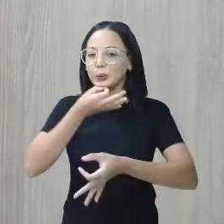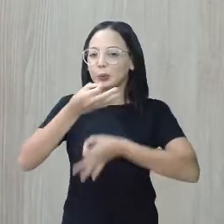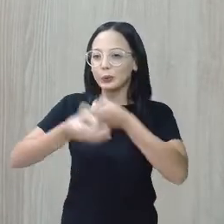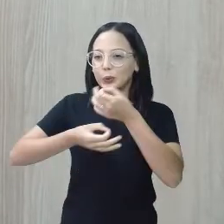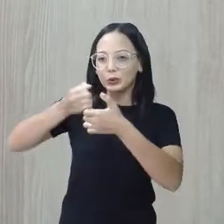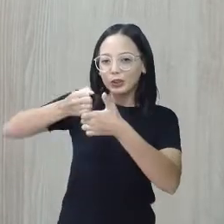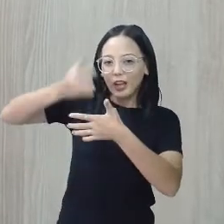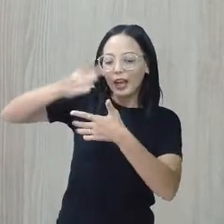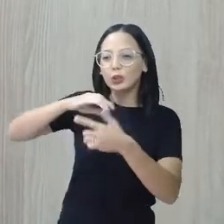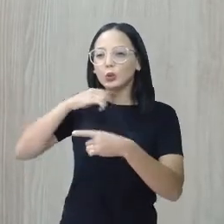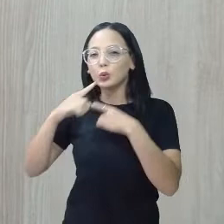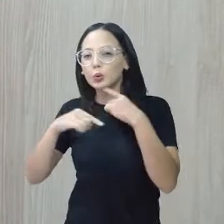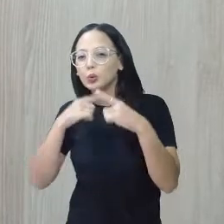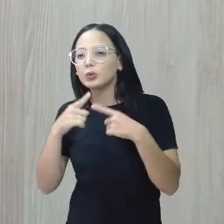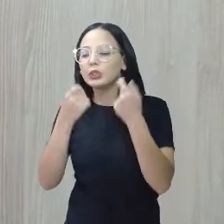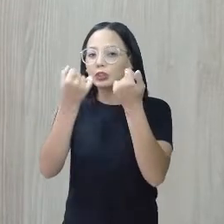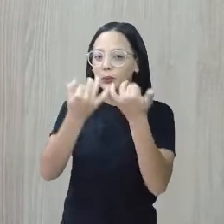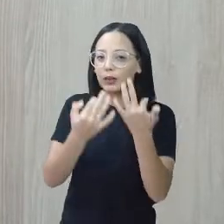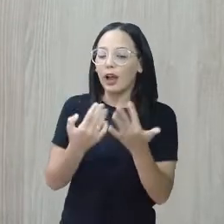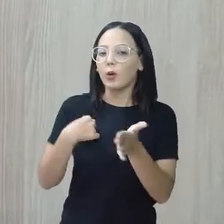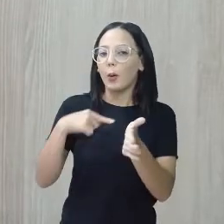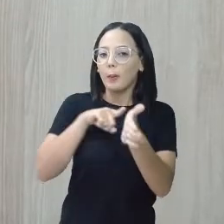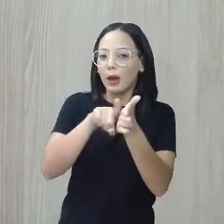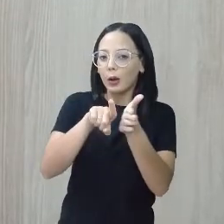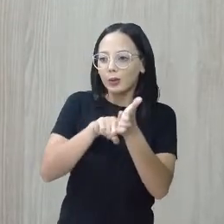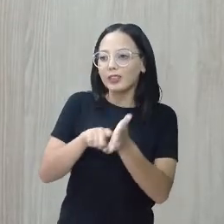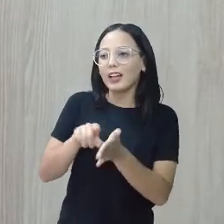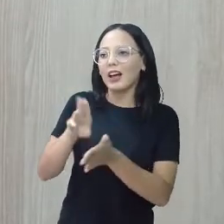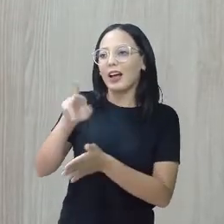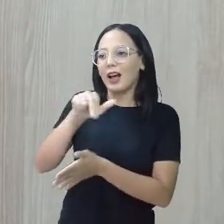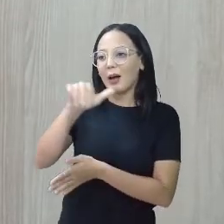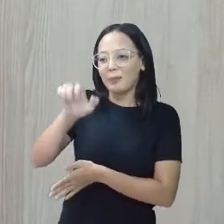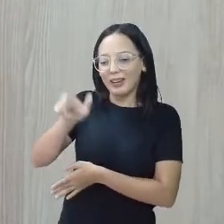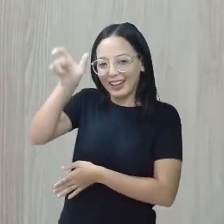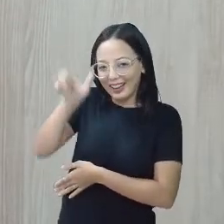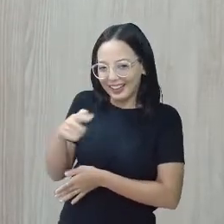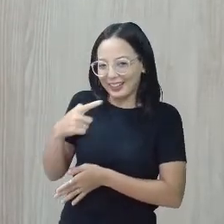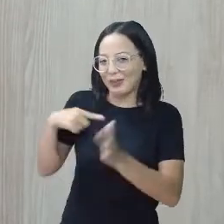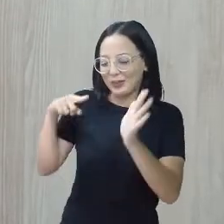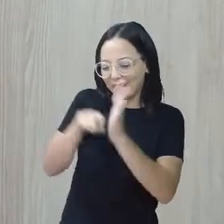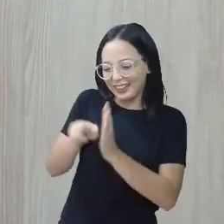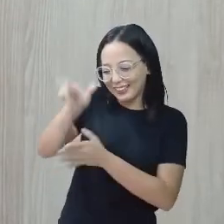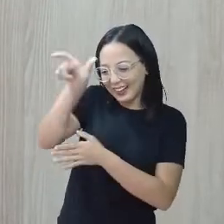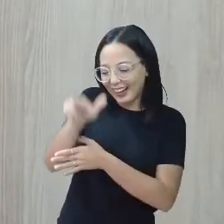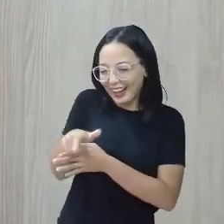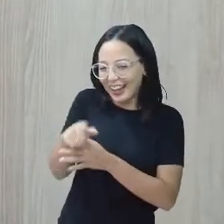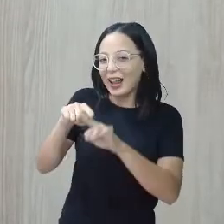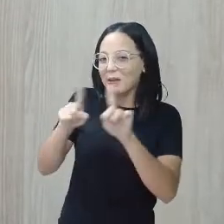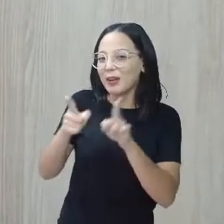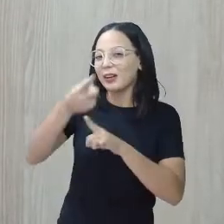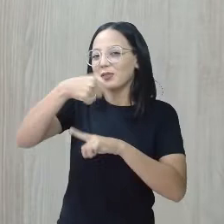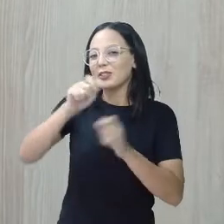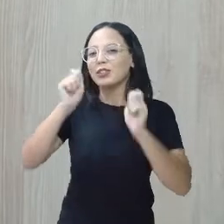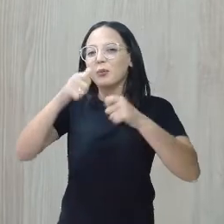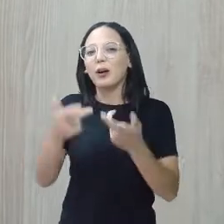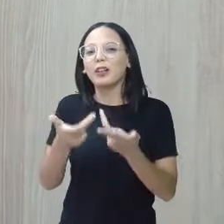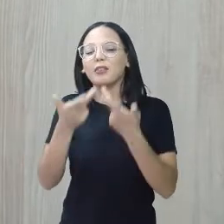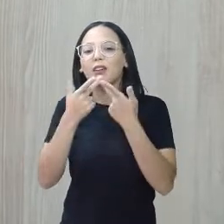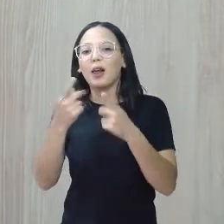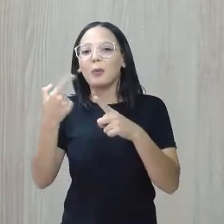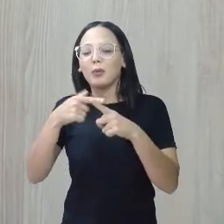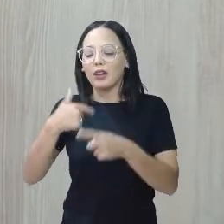as dúvidas de vocês. Quer dizer, eu vou perguntar a Briane, né? As dúvidas de vocês, mas podem falar que eu estou aqui